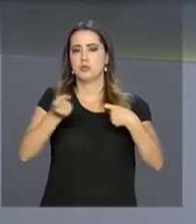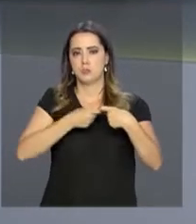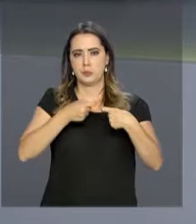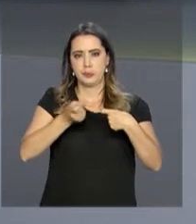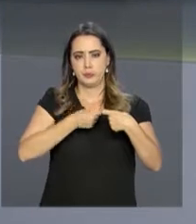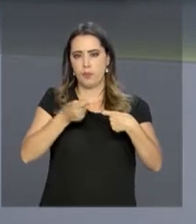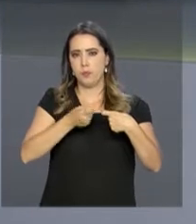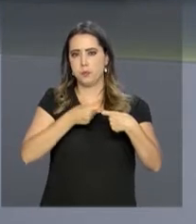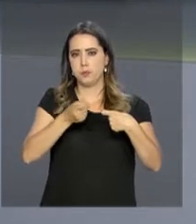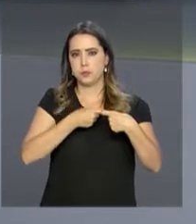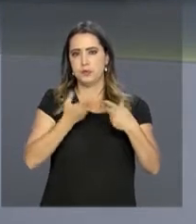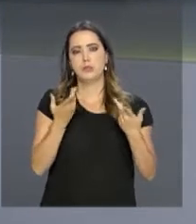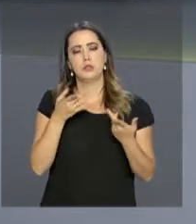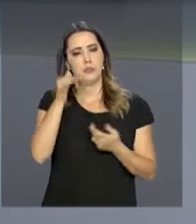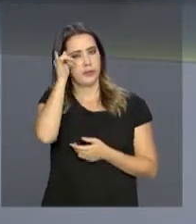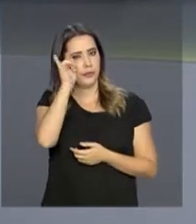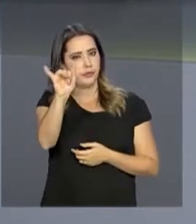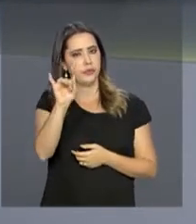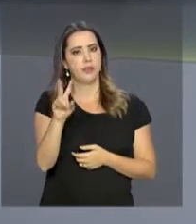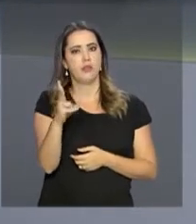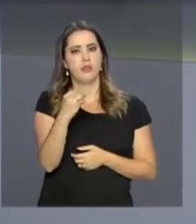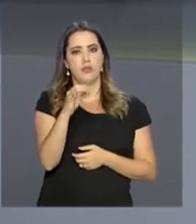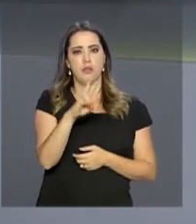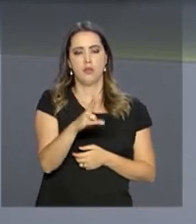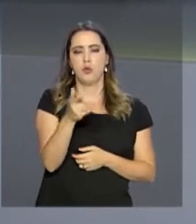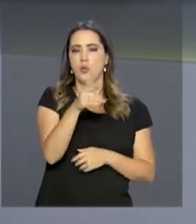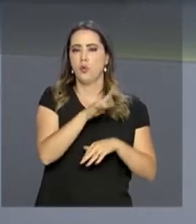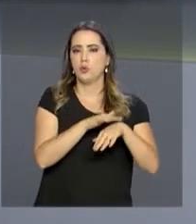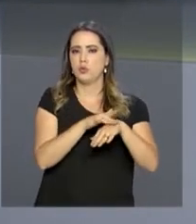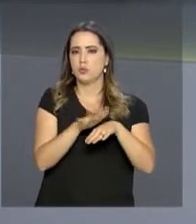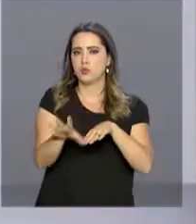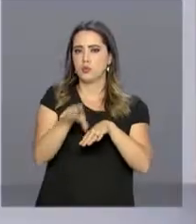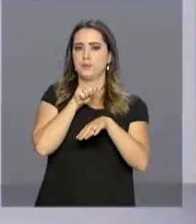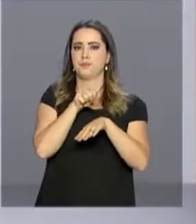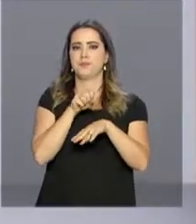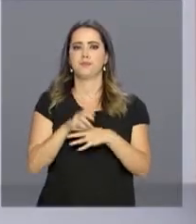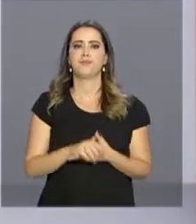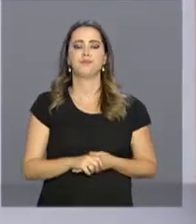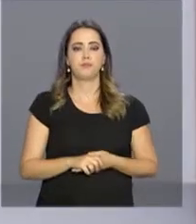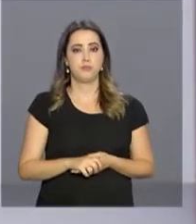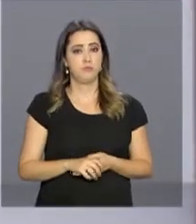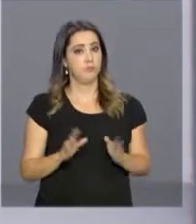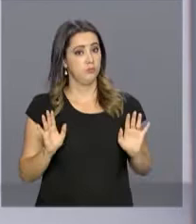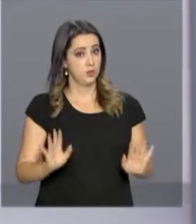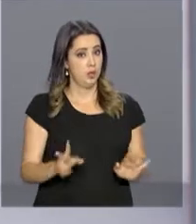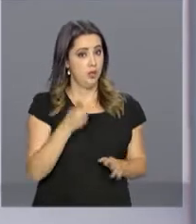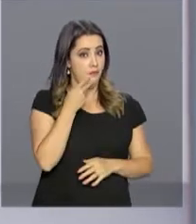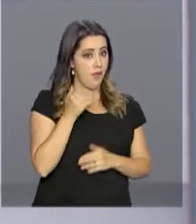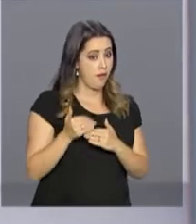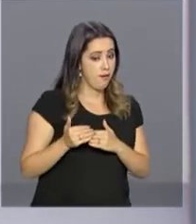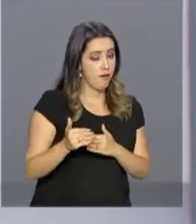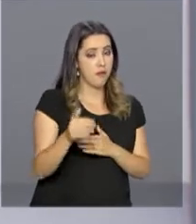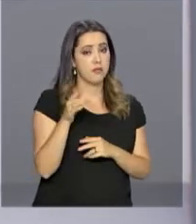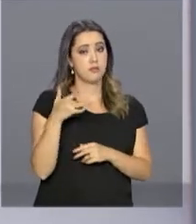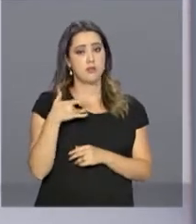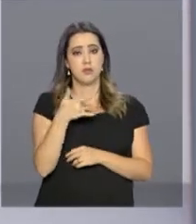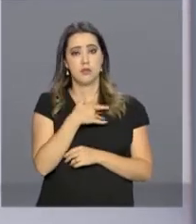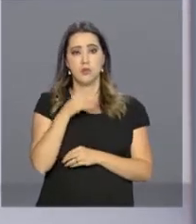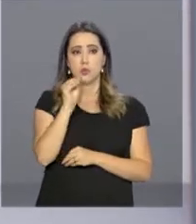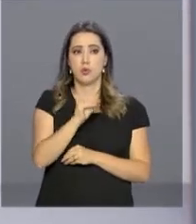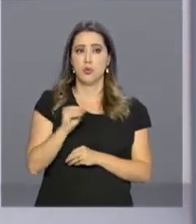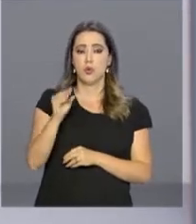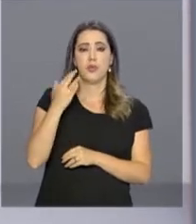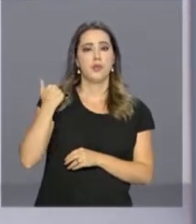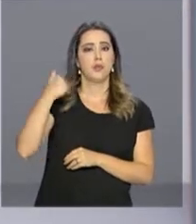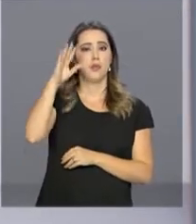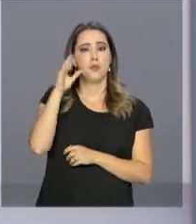sexuais para se prevenir contra o hiv e outras doenças e uma outra questão sobre saúde envolve um cuidado extra